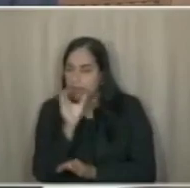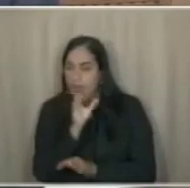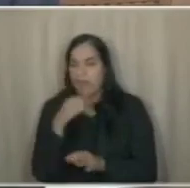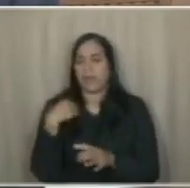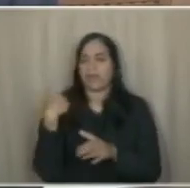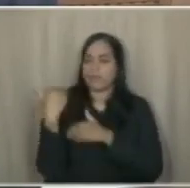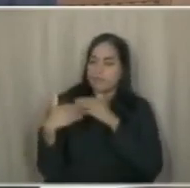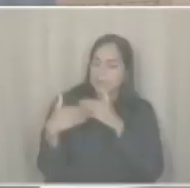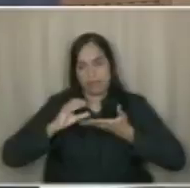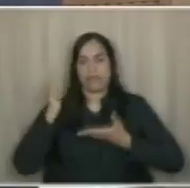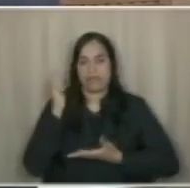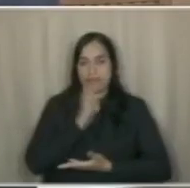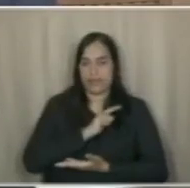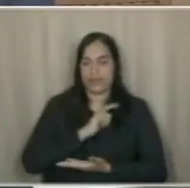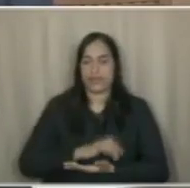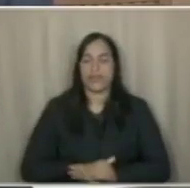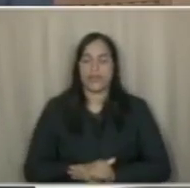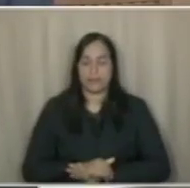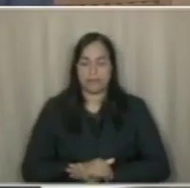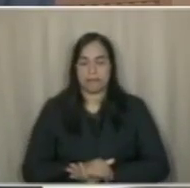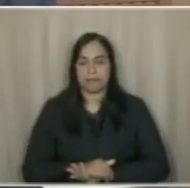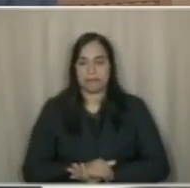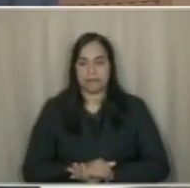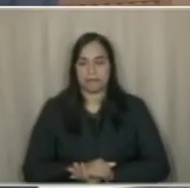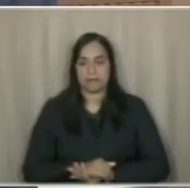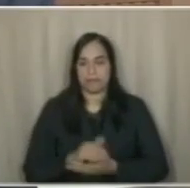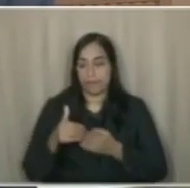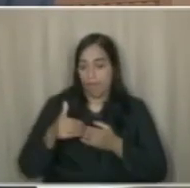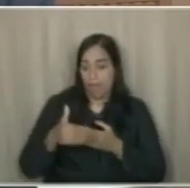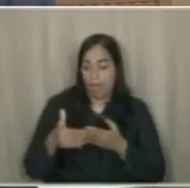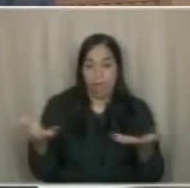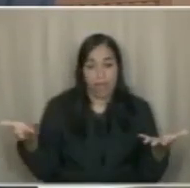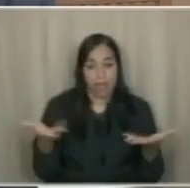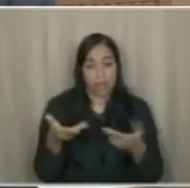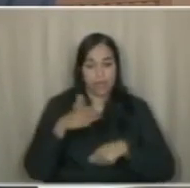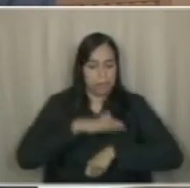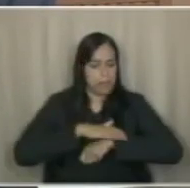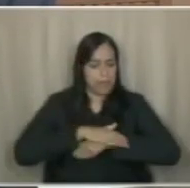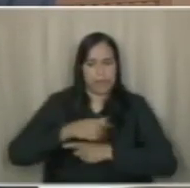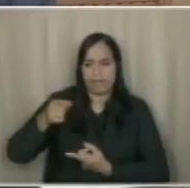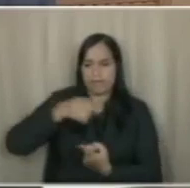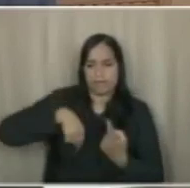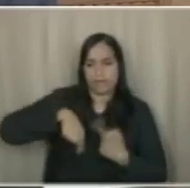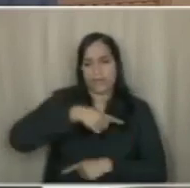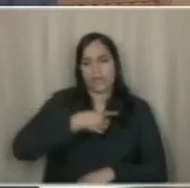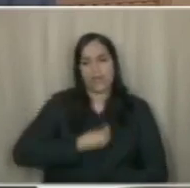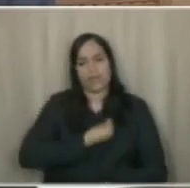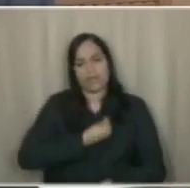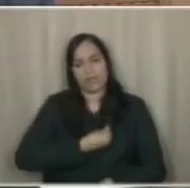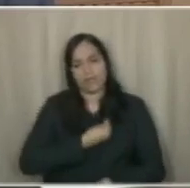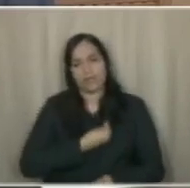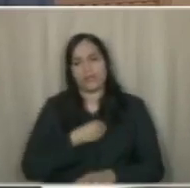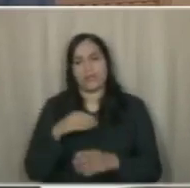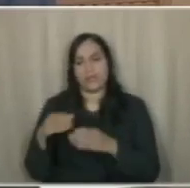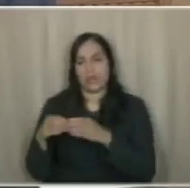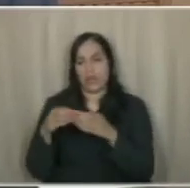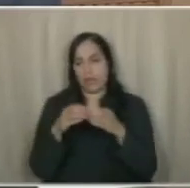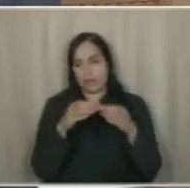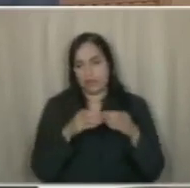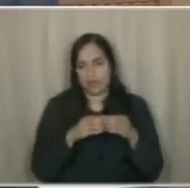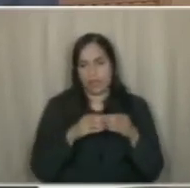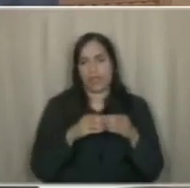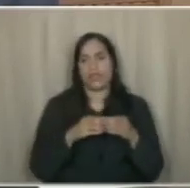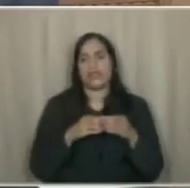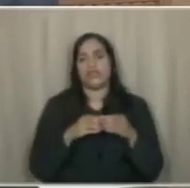desempenho político para agilizar a vida desse recurso agora daqui para frente será o momento de mudar a realidade de comunidades de